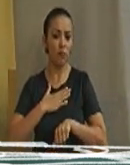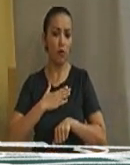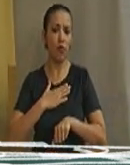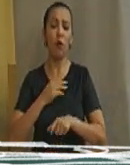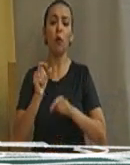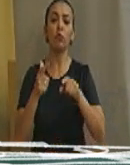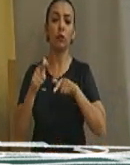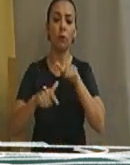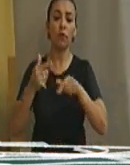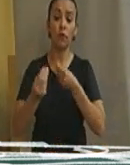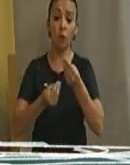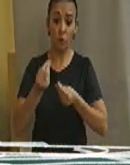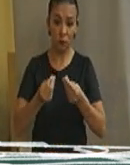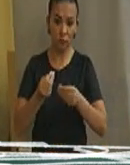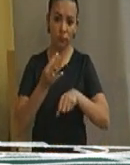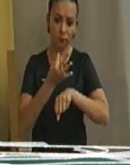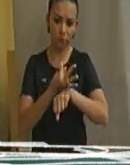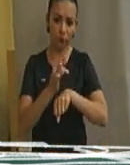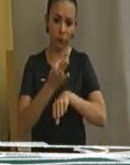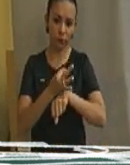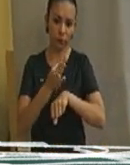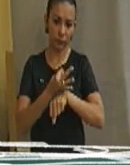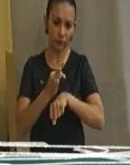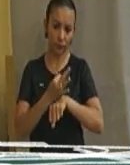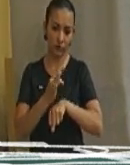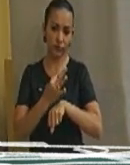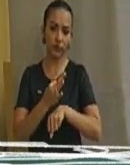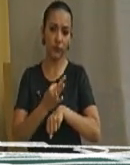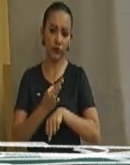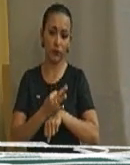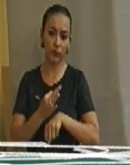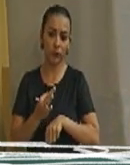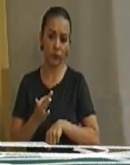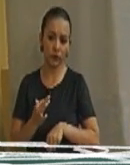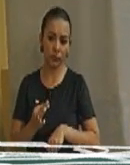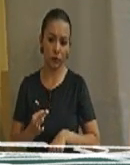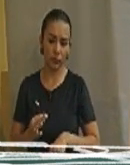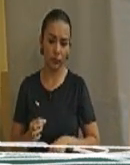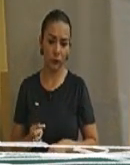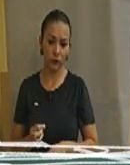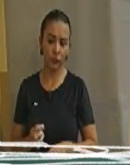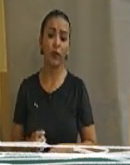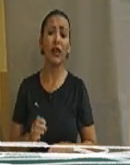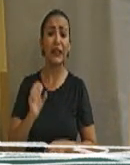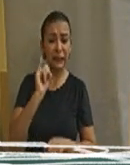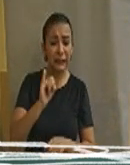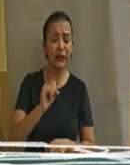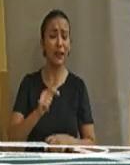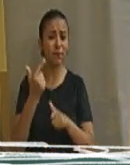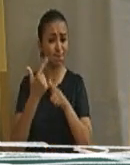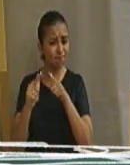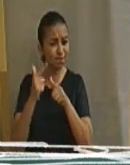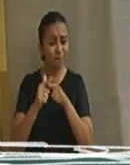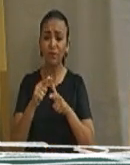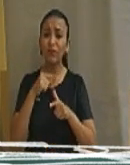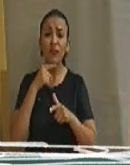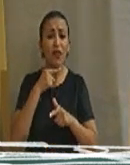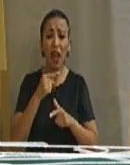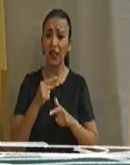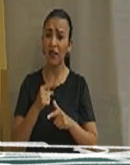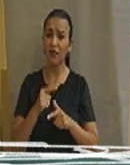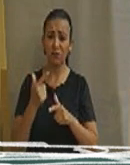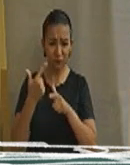técnico. Ele dá algumas instruções, né? Caso vocês tenham algum problema para entrar em contato com a COIN através do